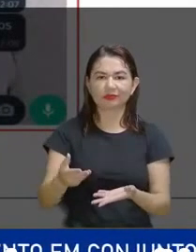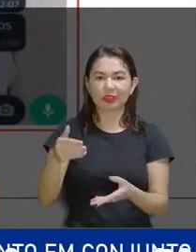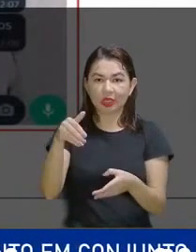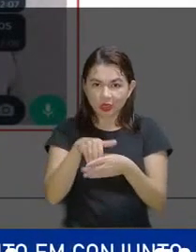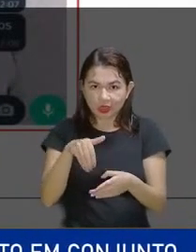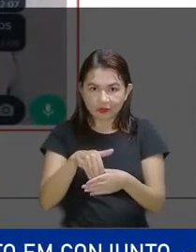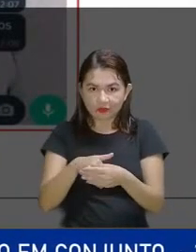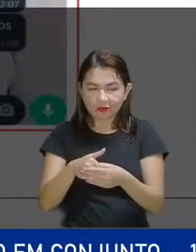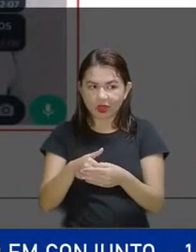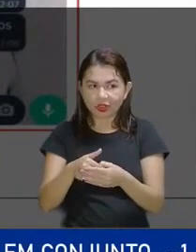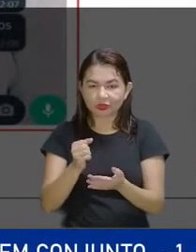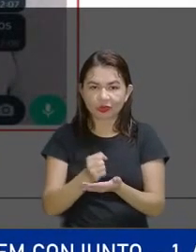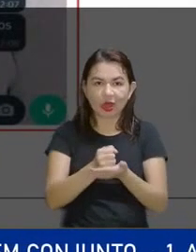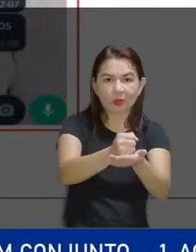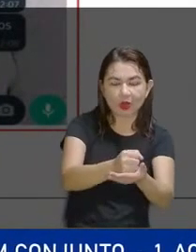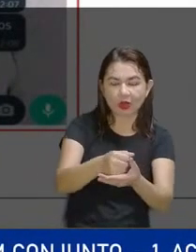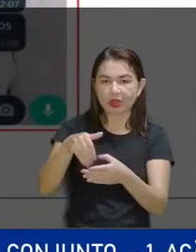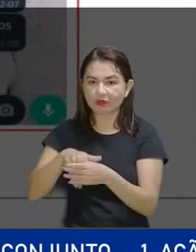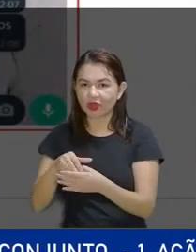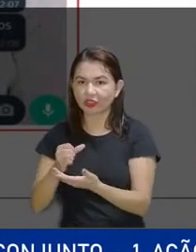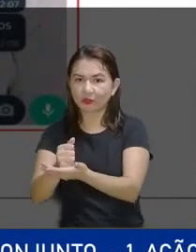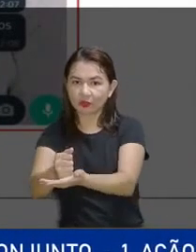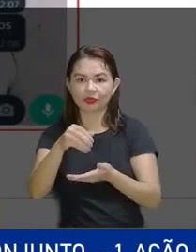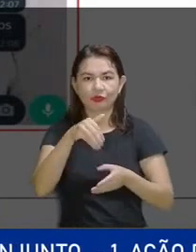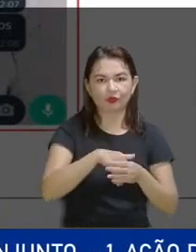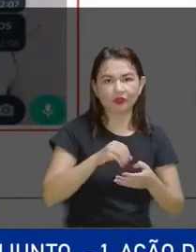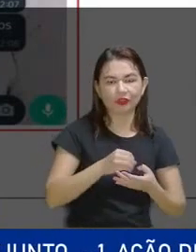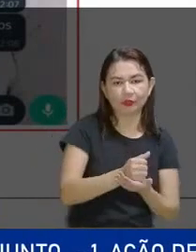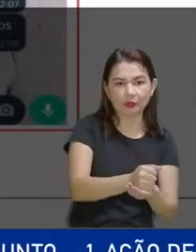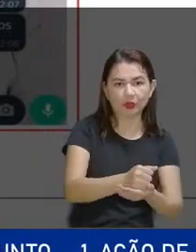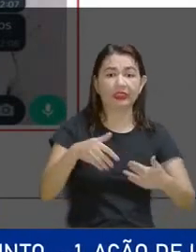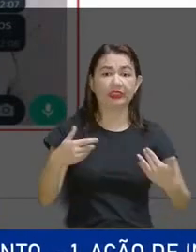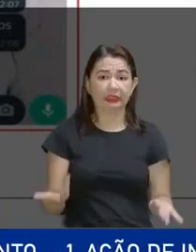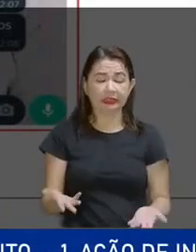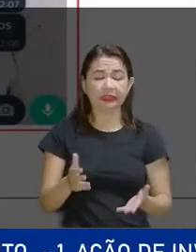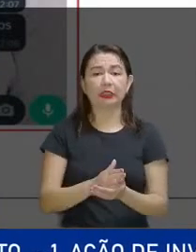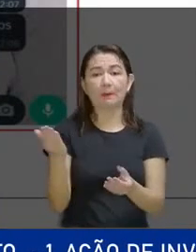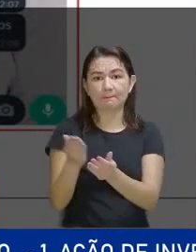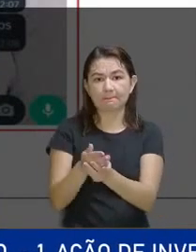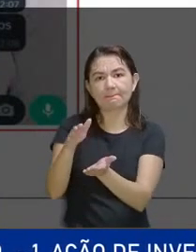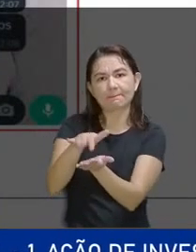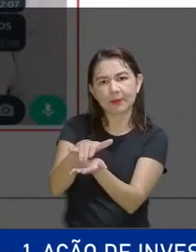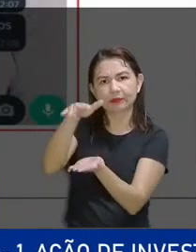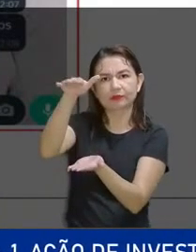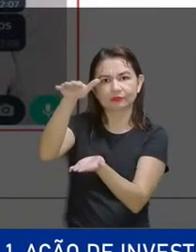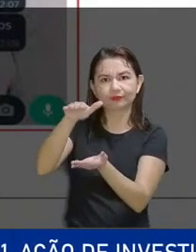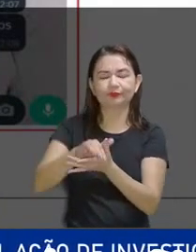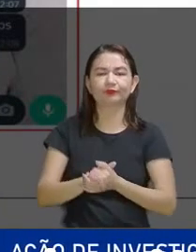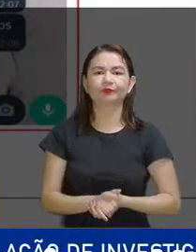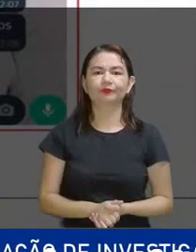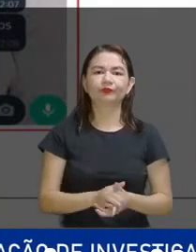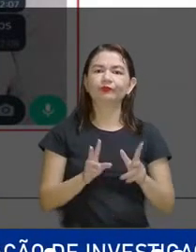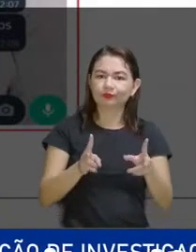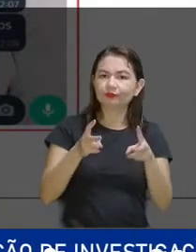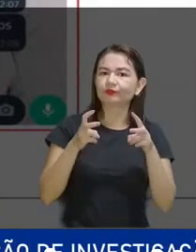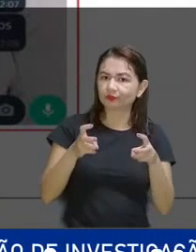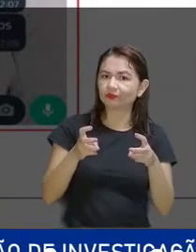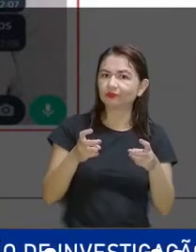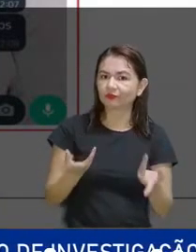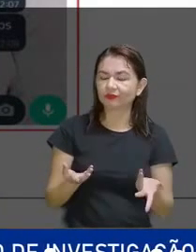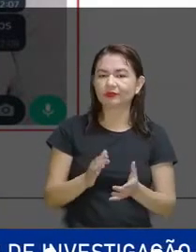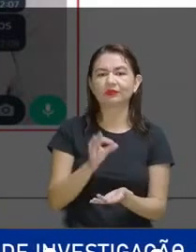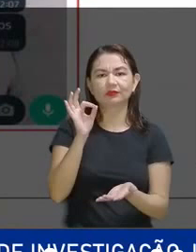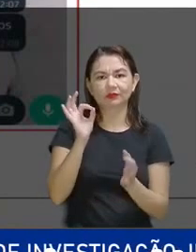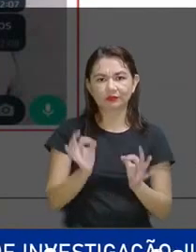do seu candidato. Vê-se, assim, que todos os elementos que vieram ao longo dos autos e ao longo da instrução processual